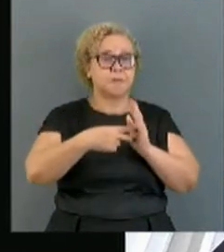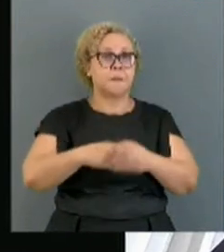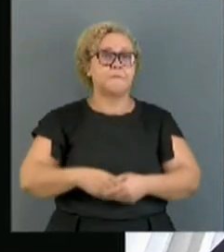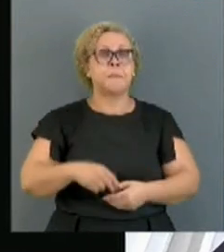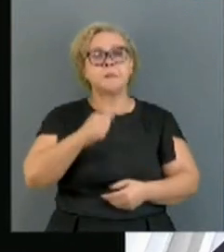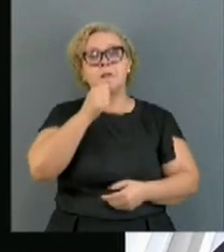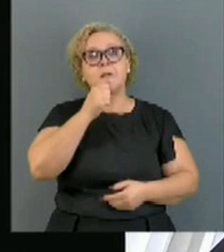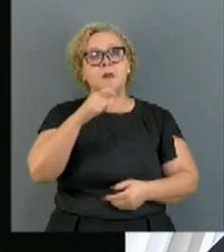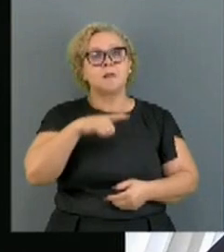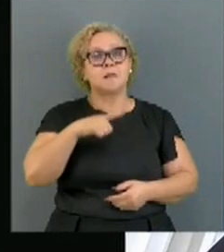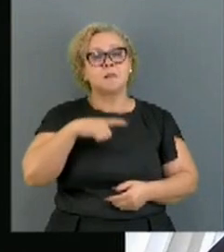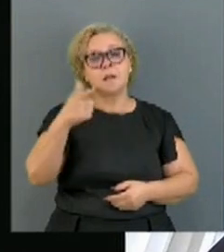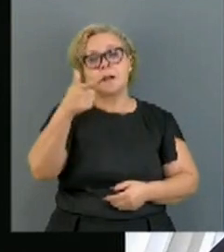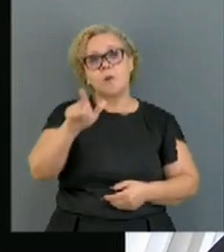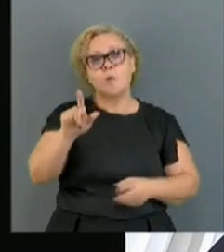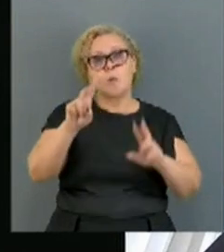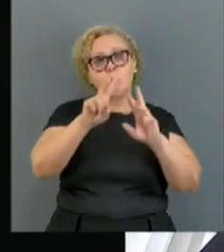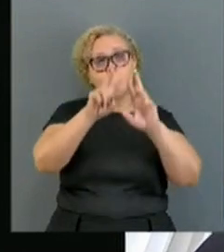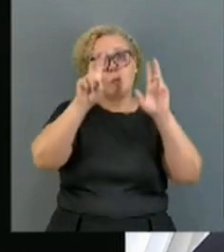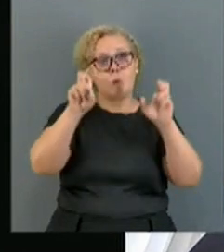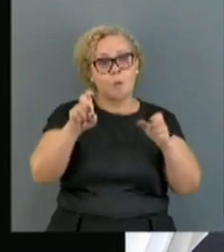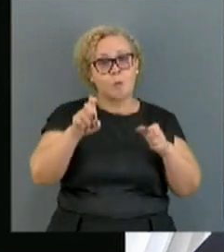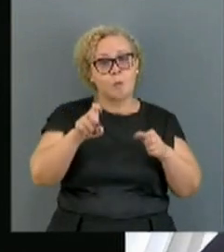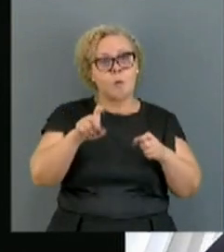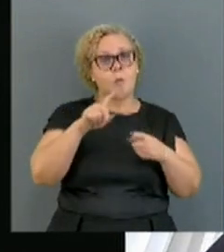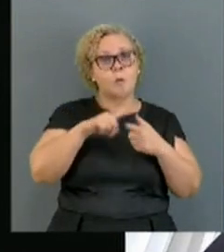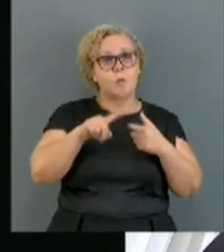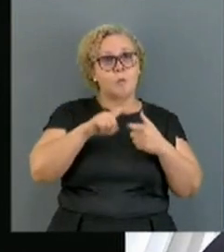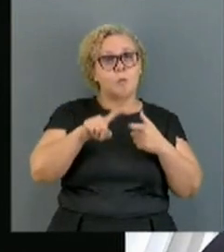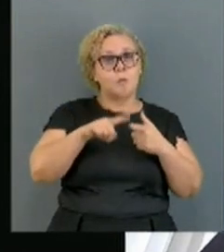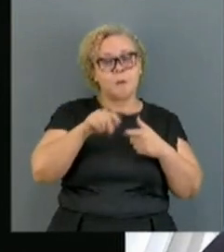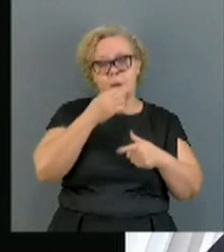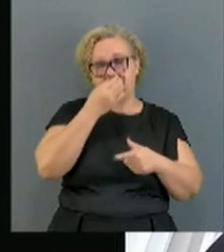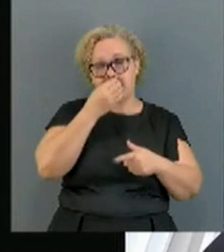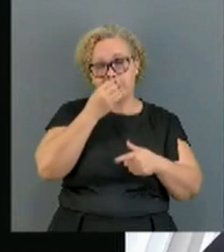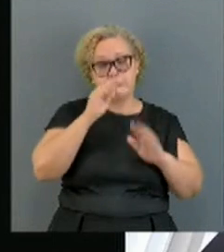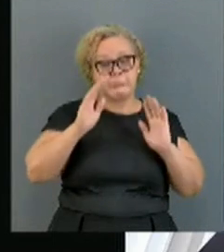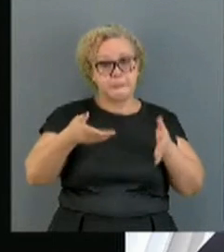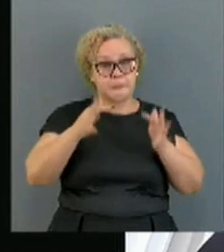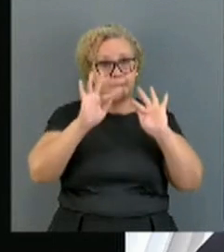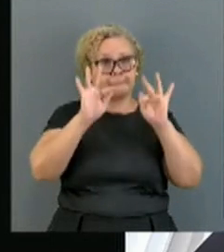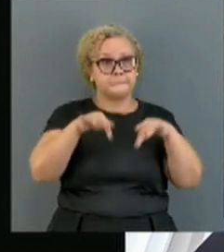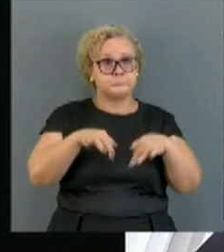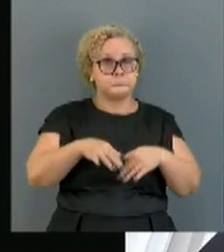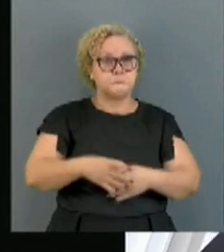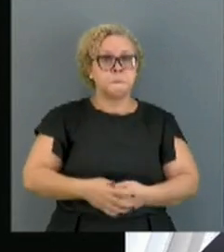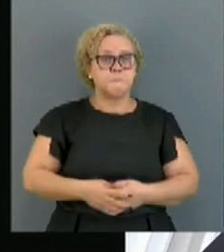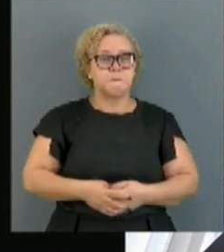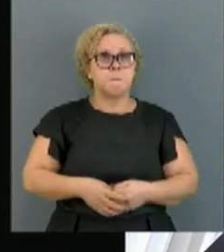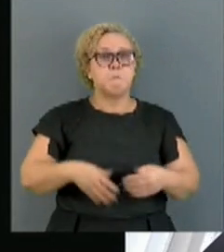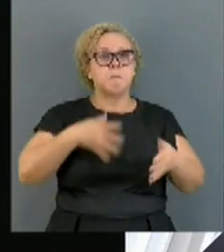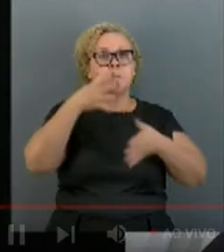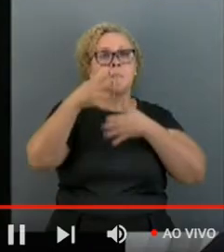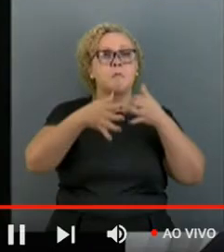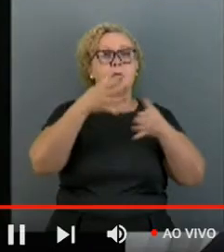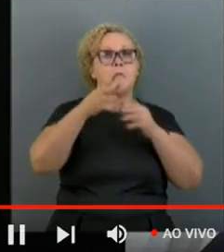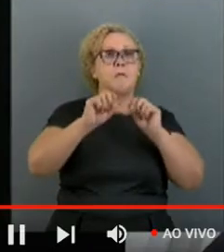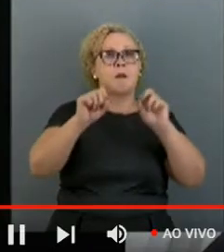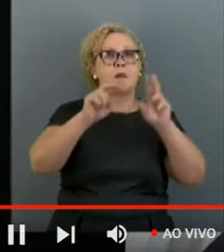temos uma outra questão, né, porque eu quero, já concluindo a minha fala aqui, mencionar a questão